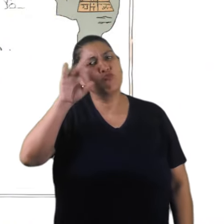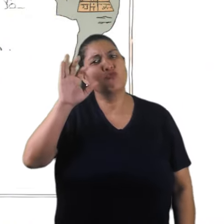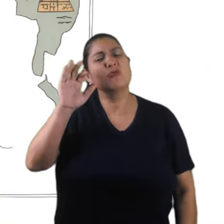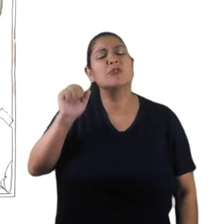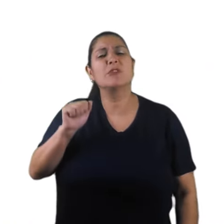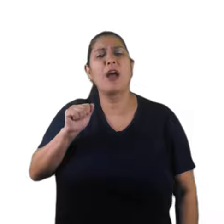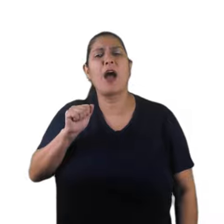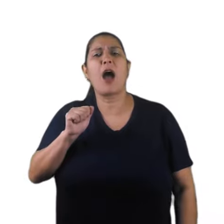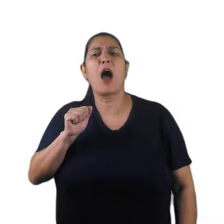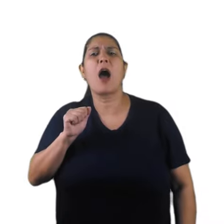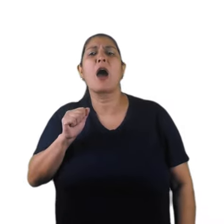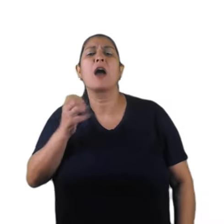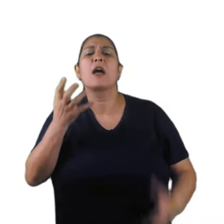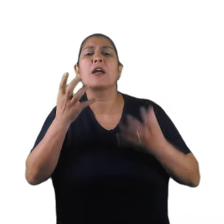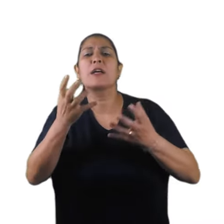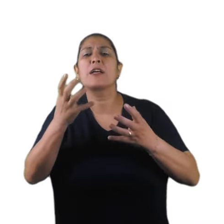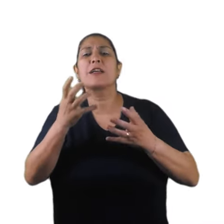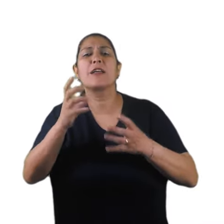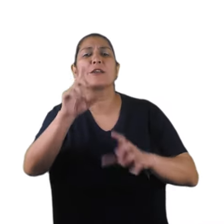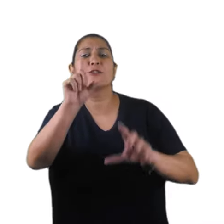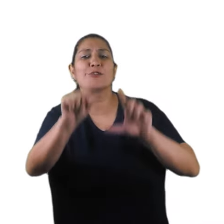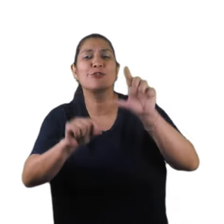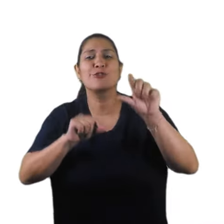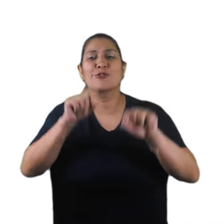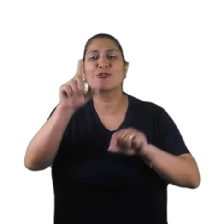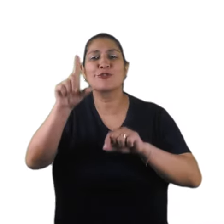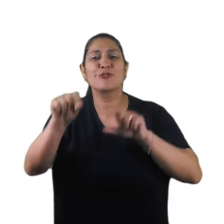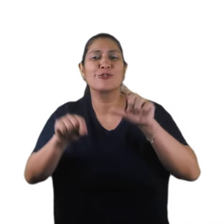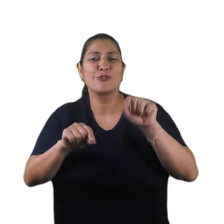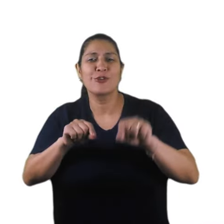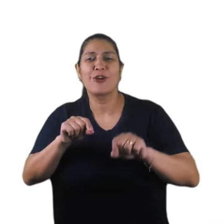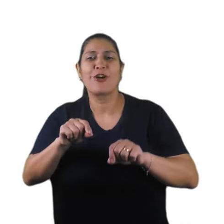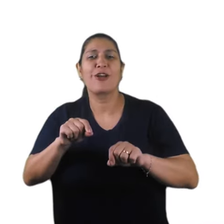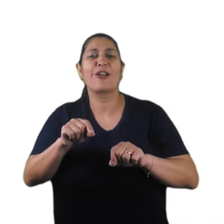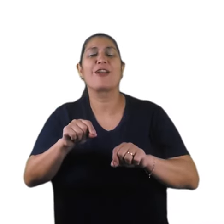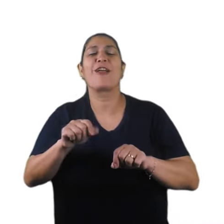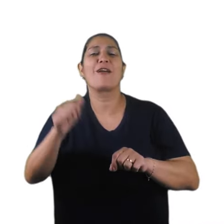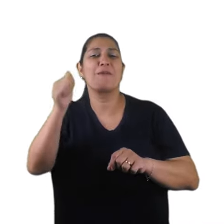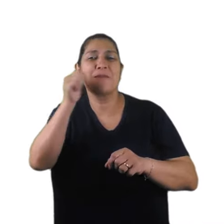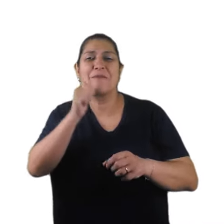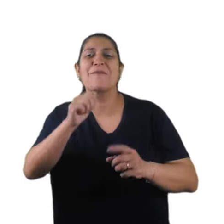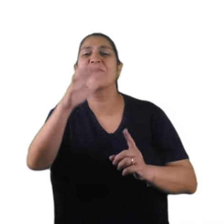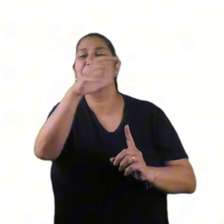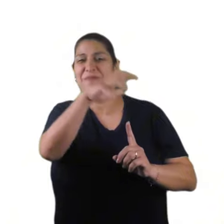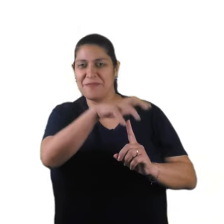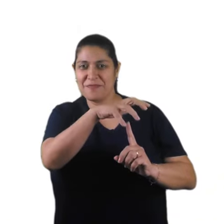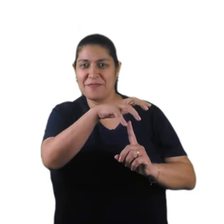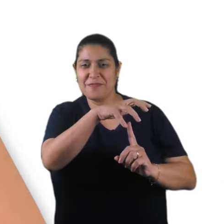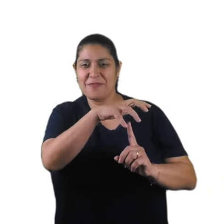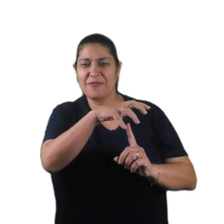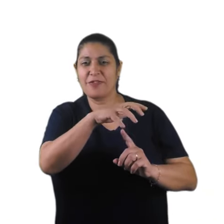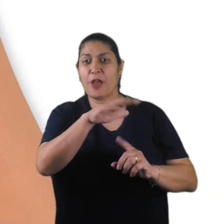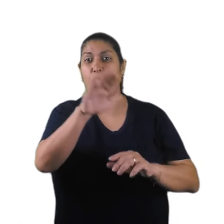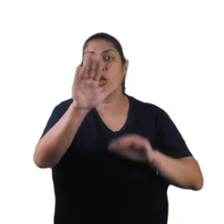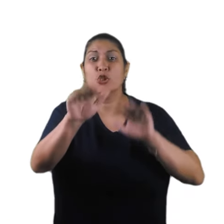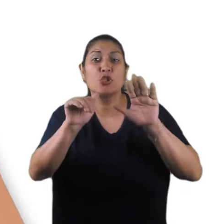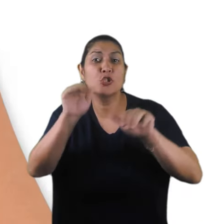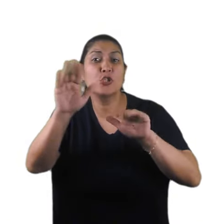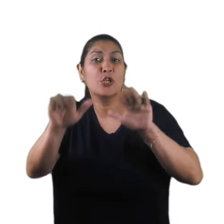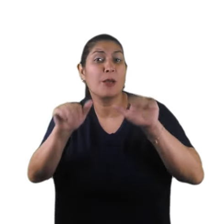Em certa ocasião, o rei Xerxes decidiu promover um concurso para escolher para si uma